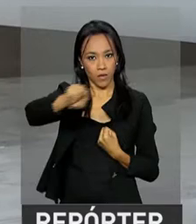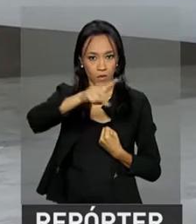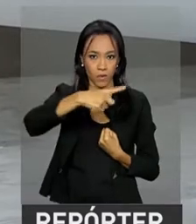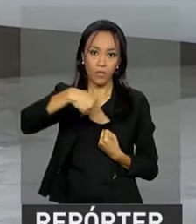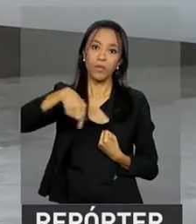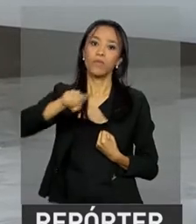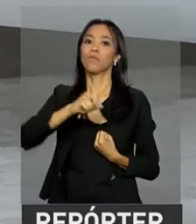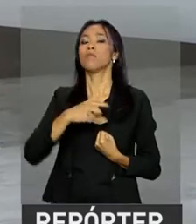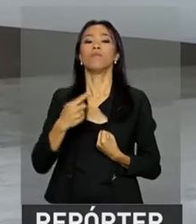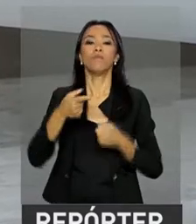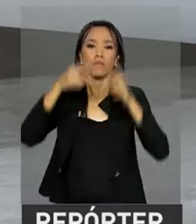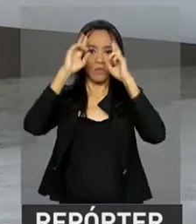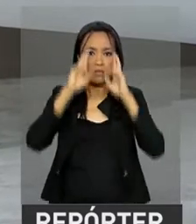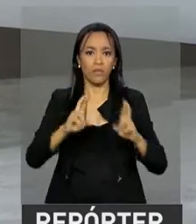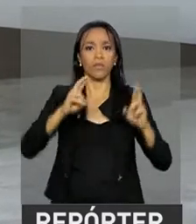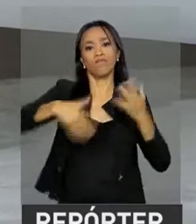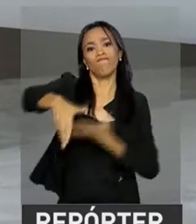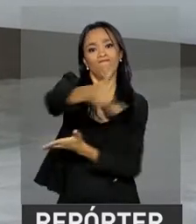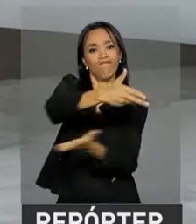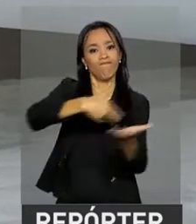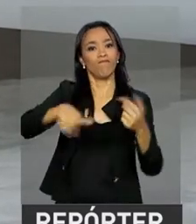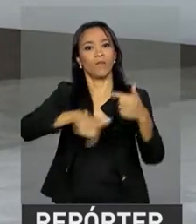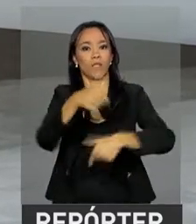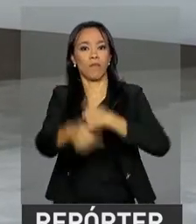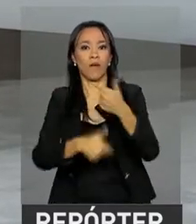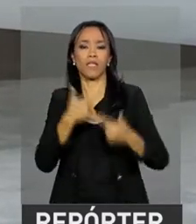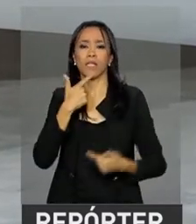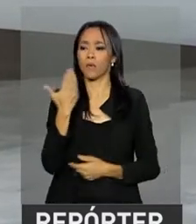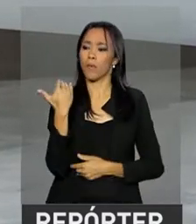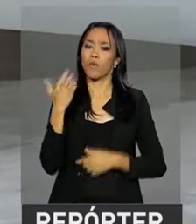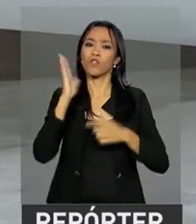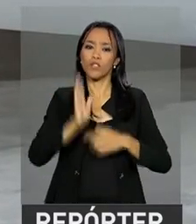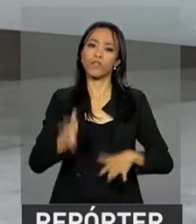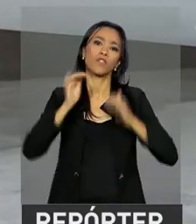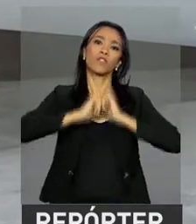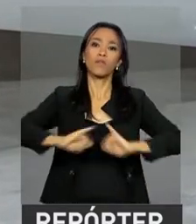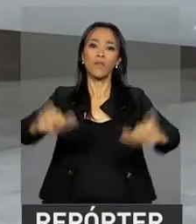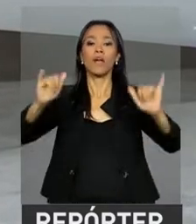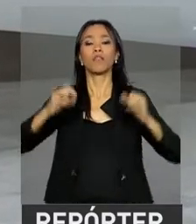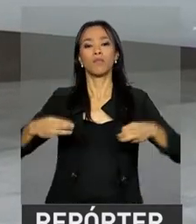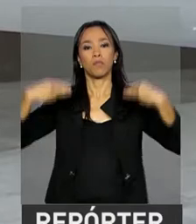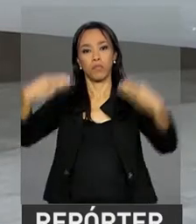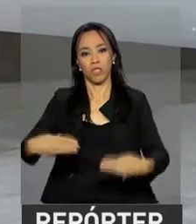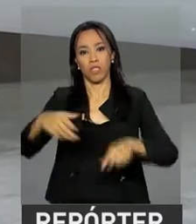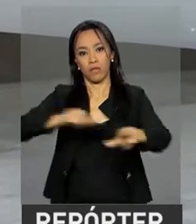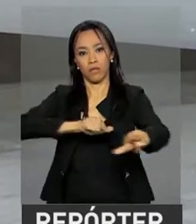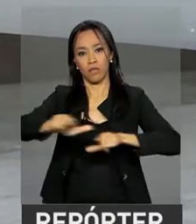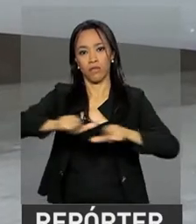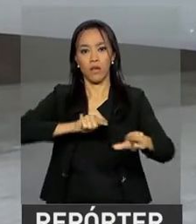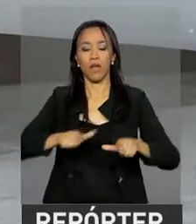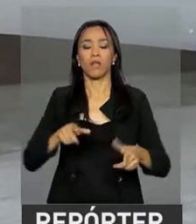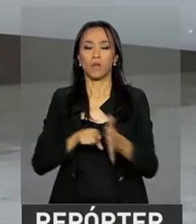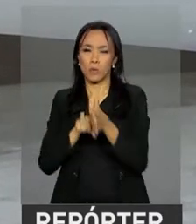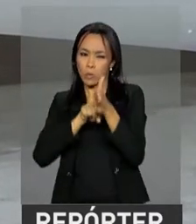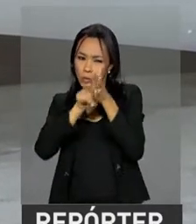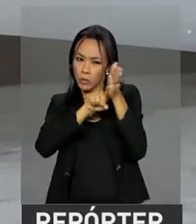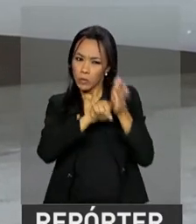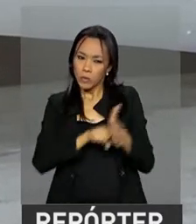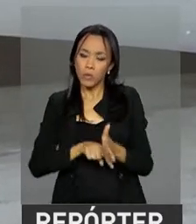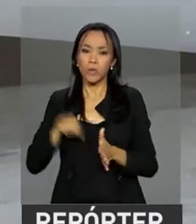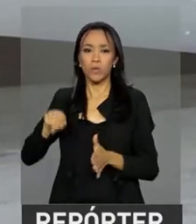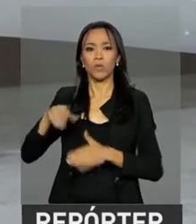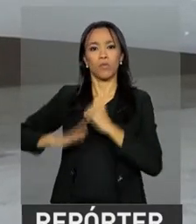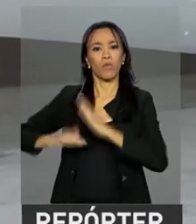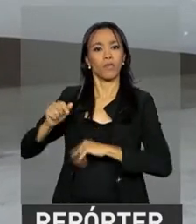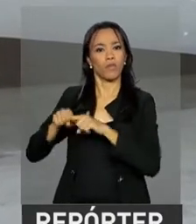trabalhadores o balanço foi divulgado agora há pouco pelo ministério do trabalho as inspeções dos auditores fiscais